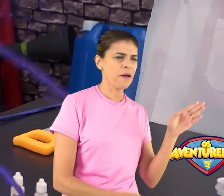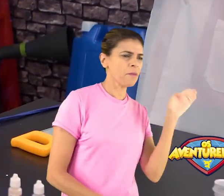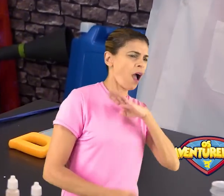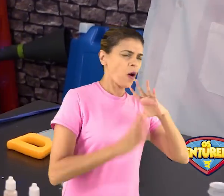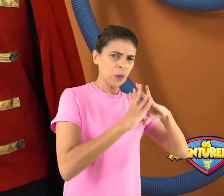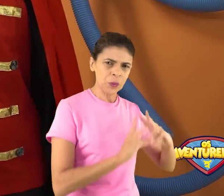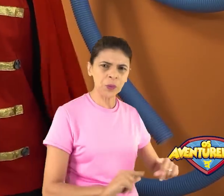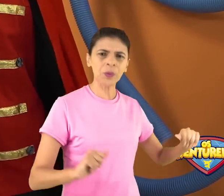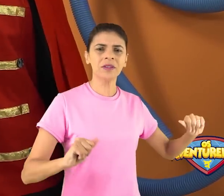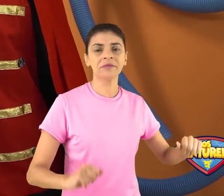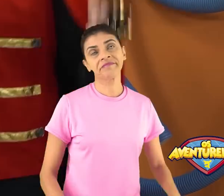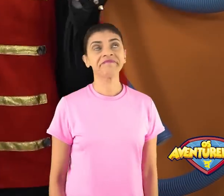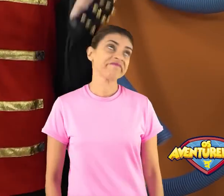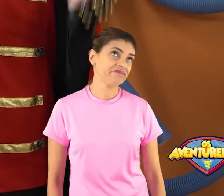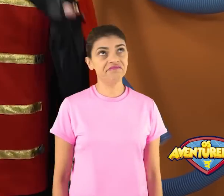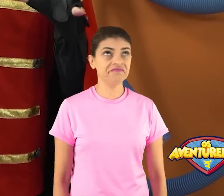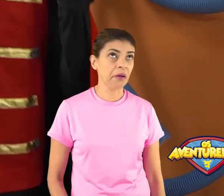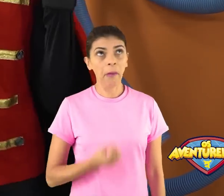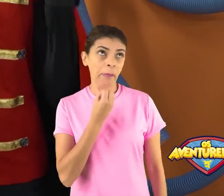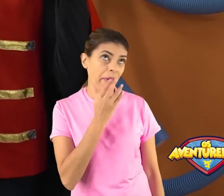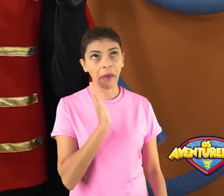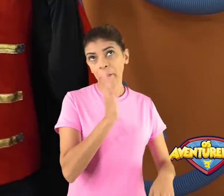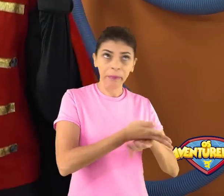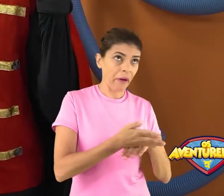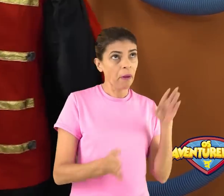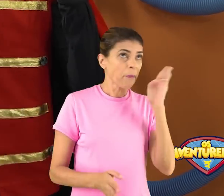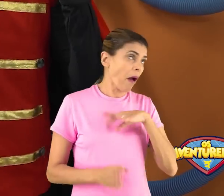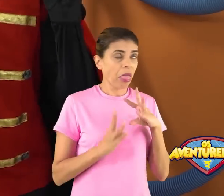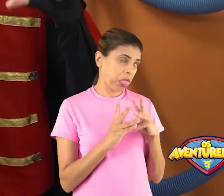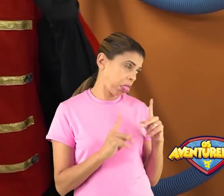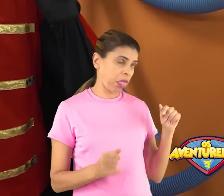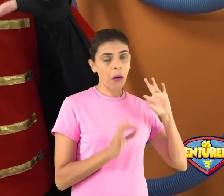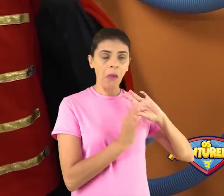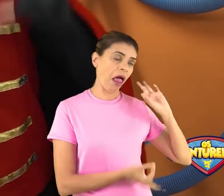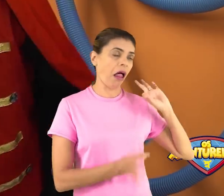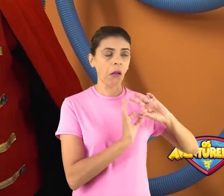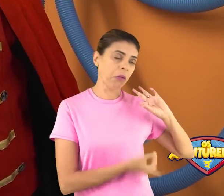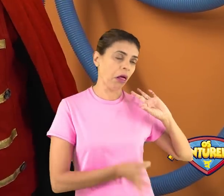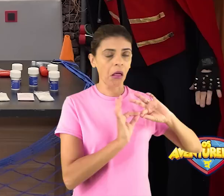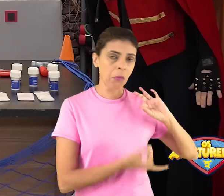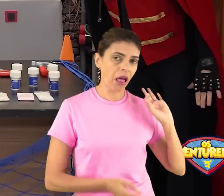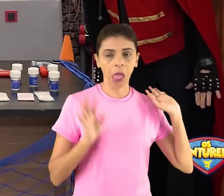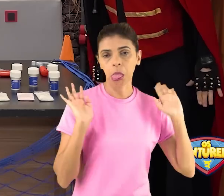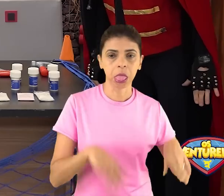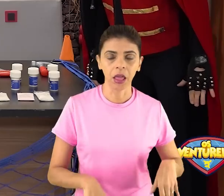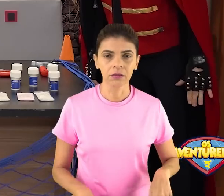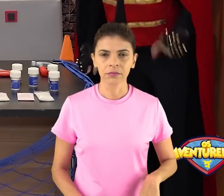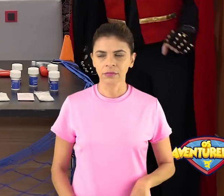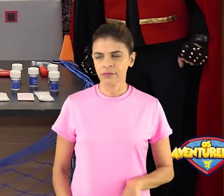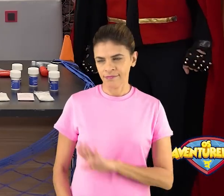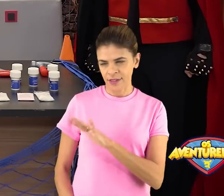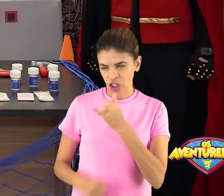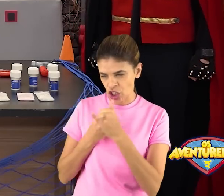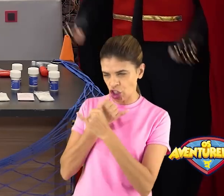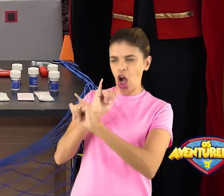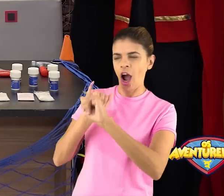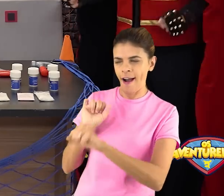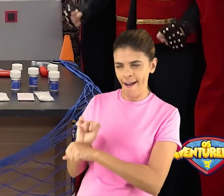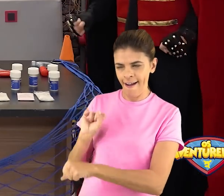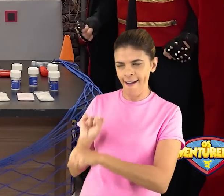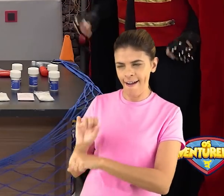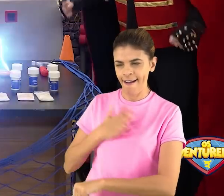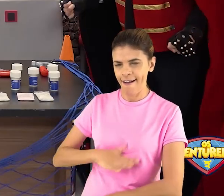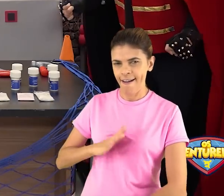mal! No final, o bem sempre vence o mal! Blá, blá, blá, blá! Se prepare para o choque, Aventureiro